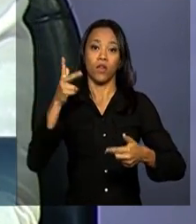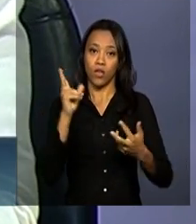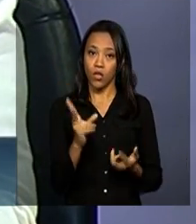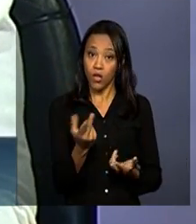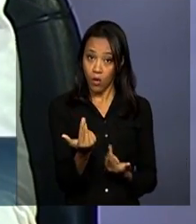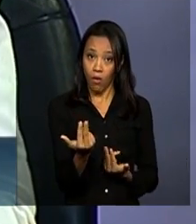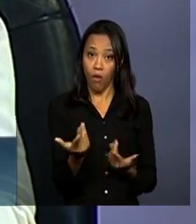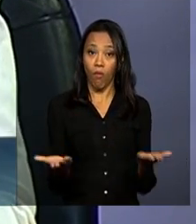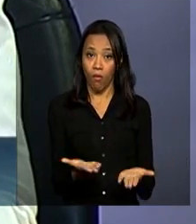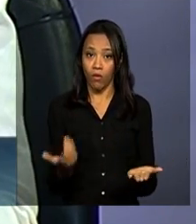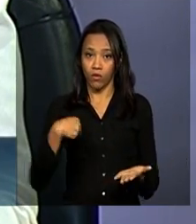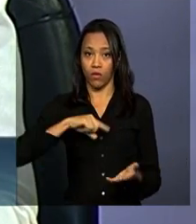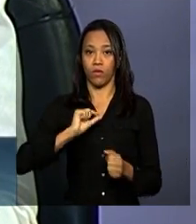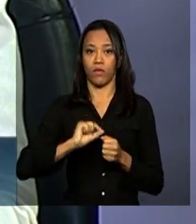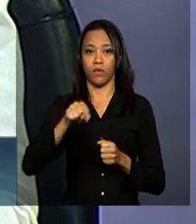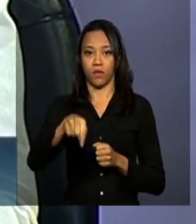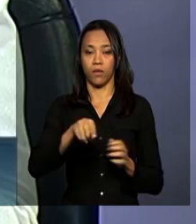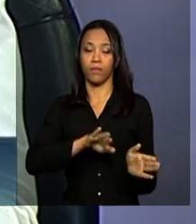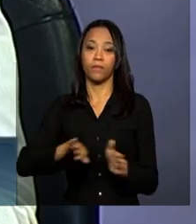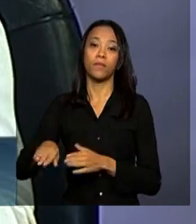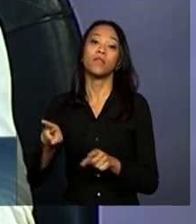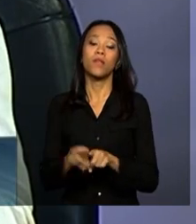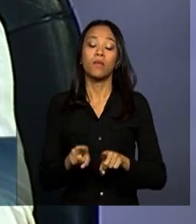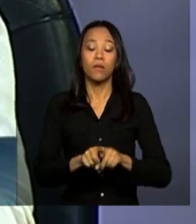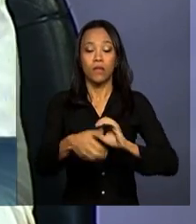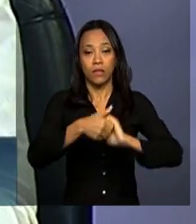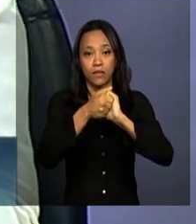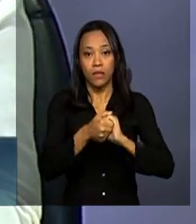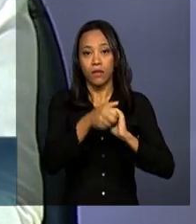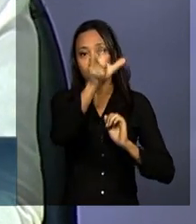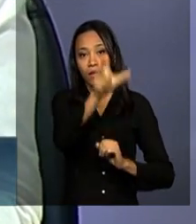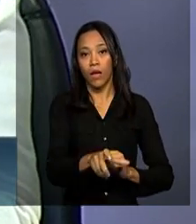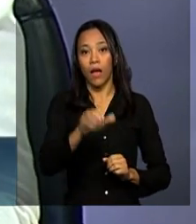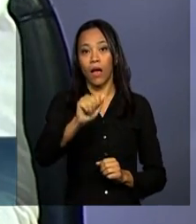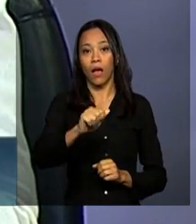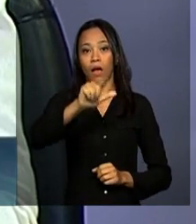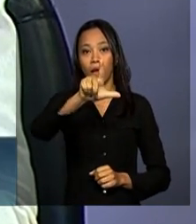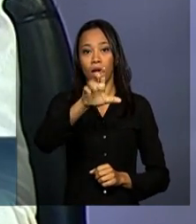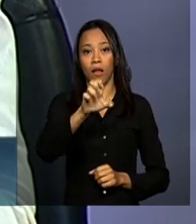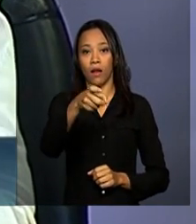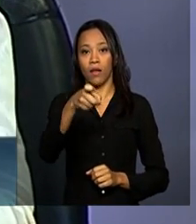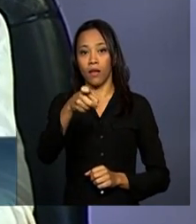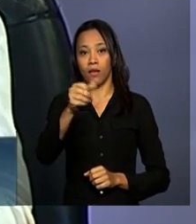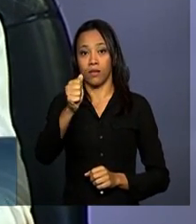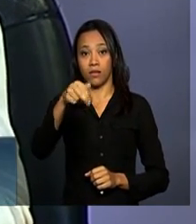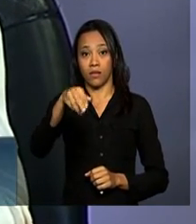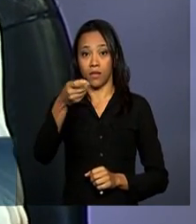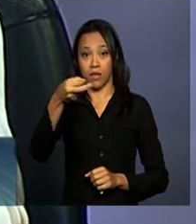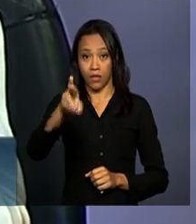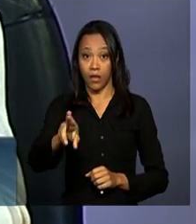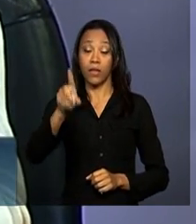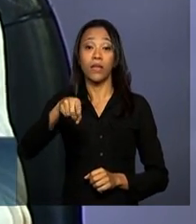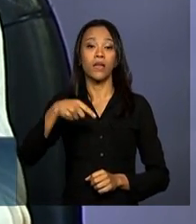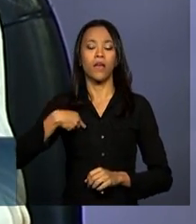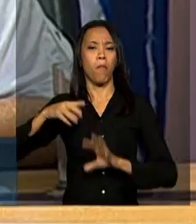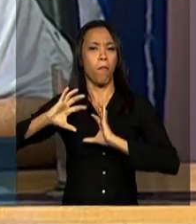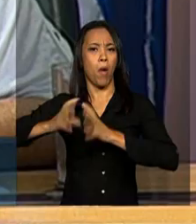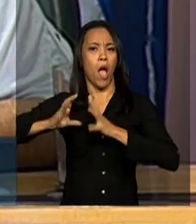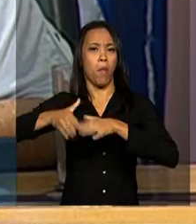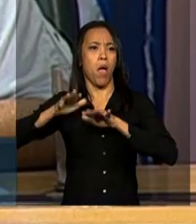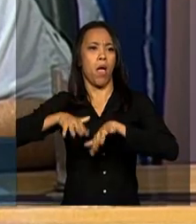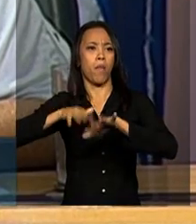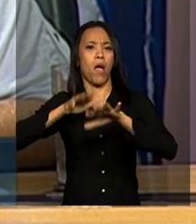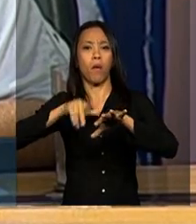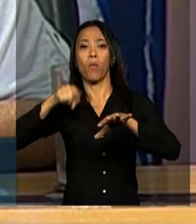dia de hoje, né? Saudar também a nossa querida Alessandra e dizer que a Marcha das Margaridas é